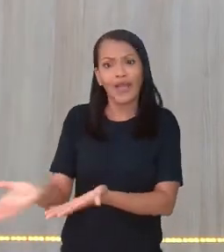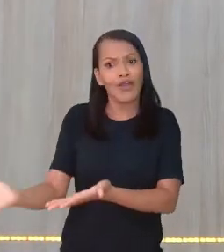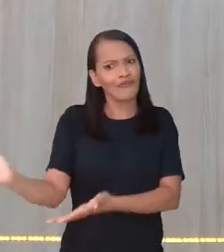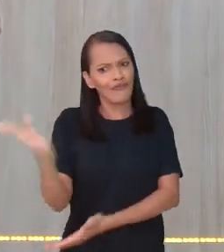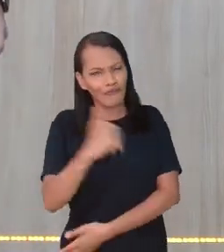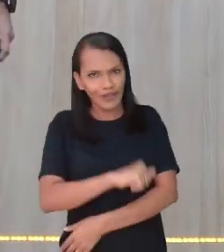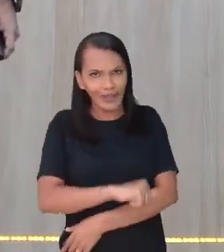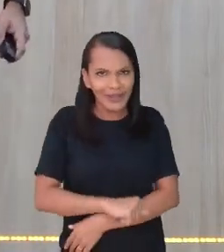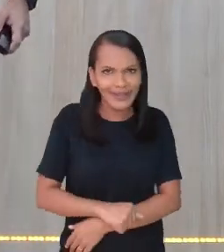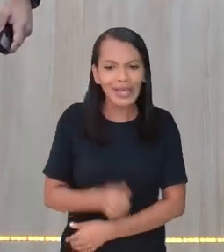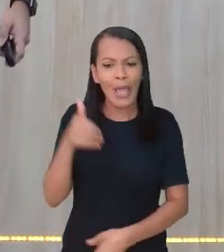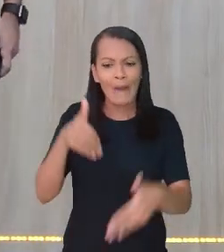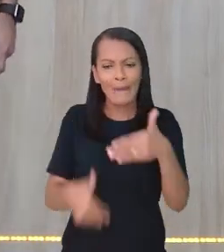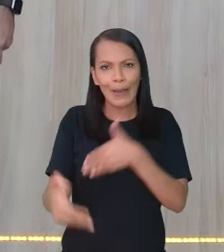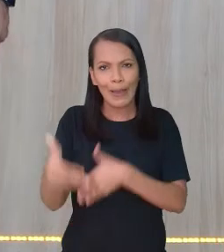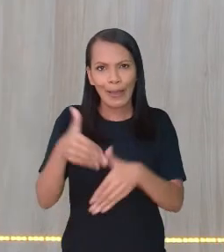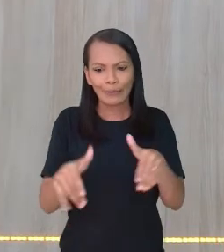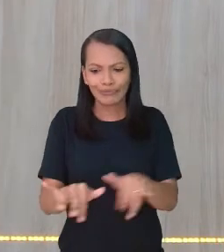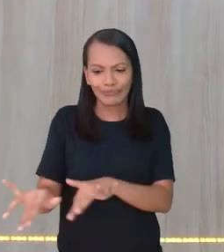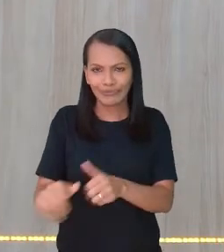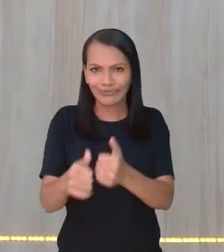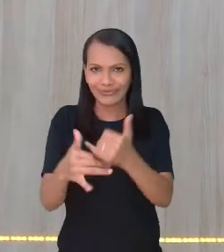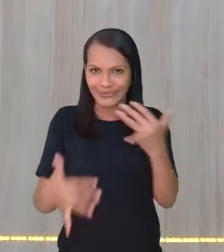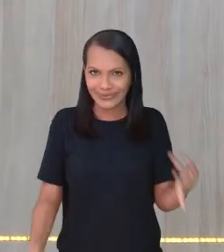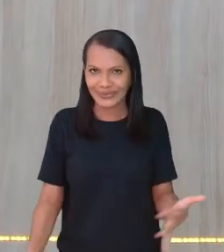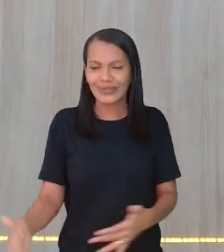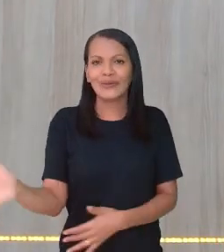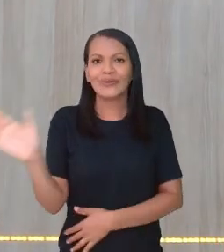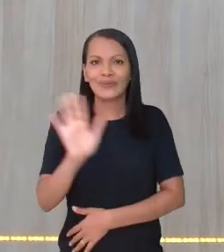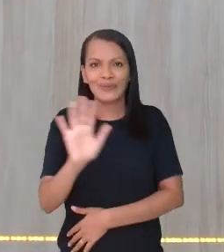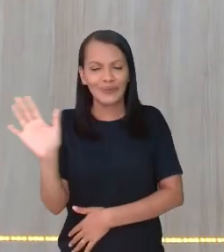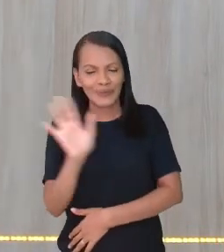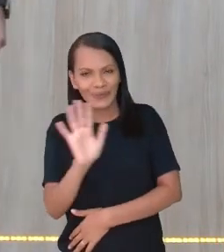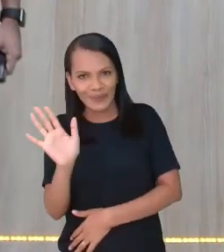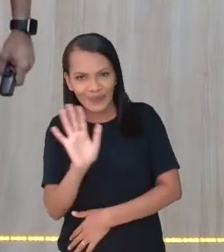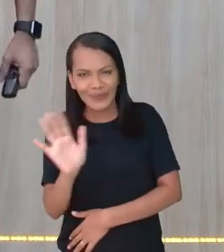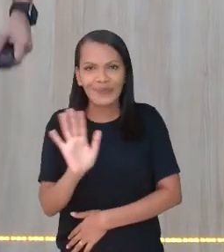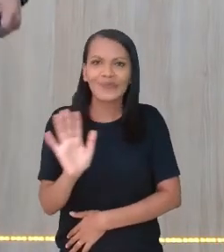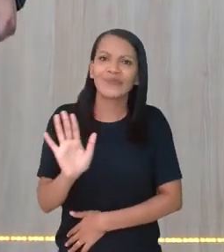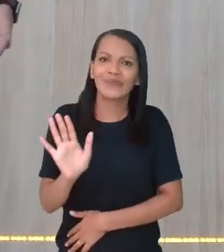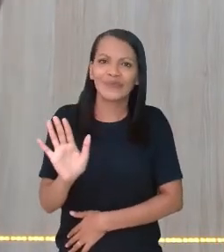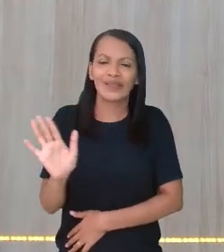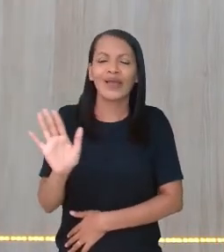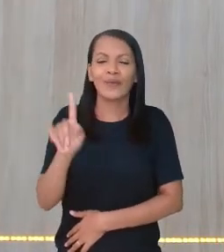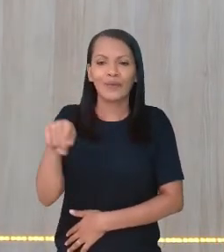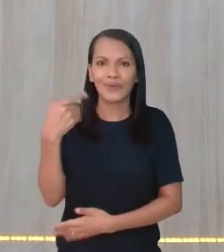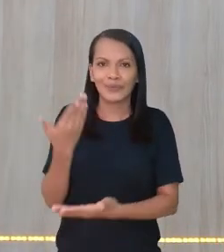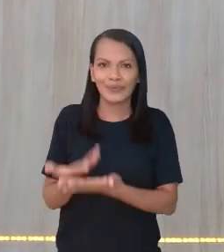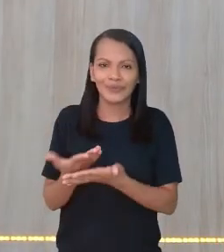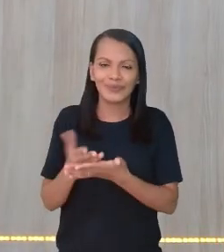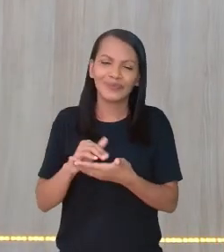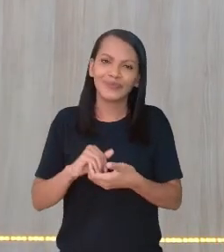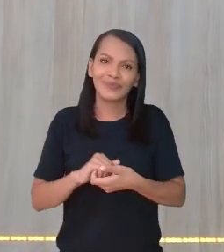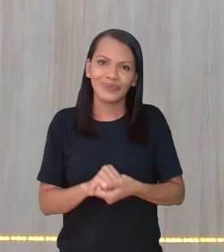Venha-se embora, participe aqui do chat com a gente, tá bom? Um cheiro no seu coração e até lá.